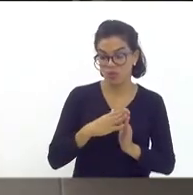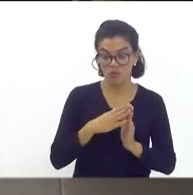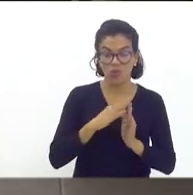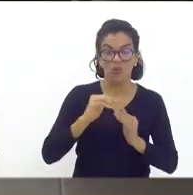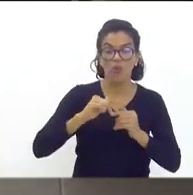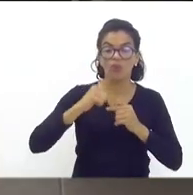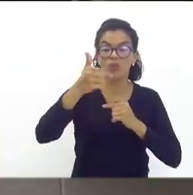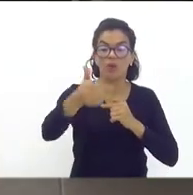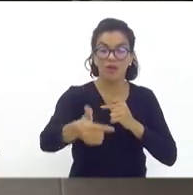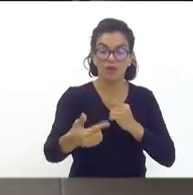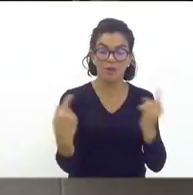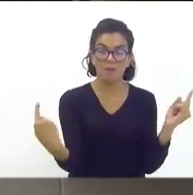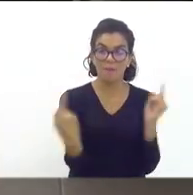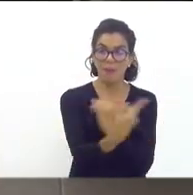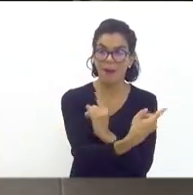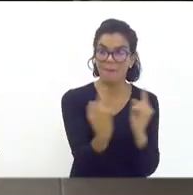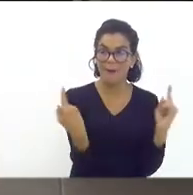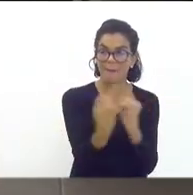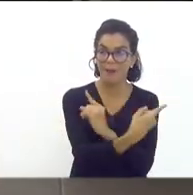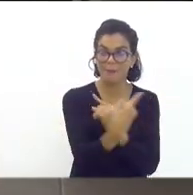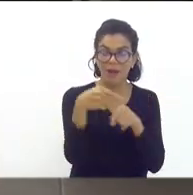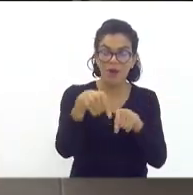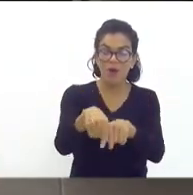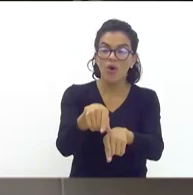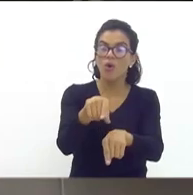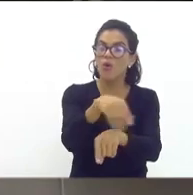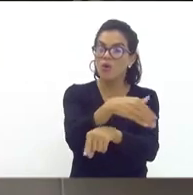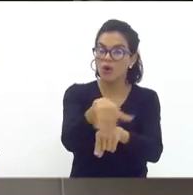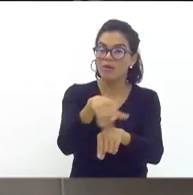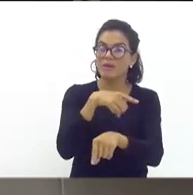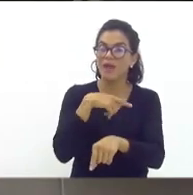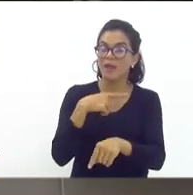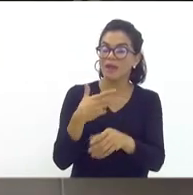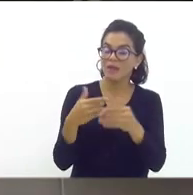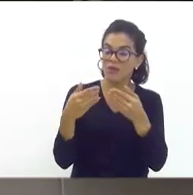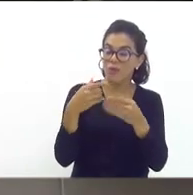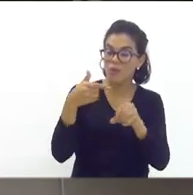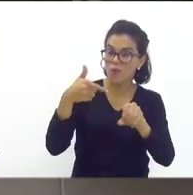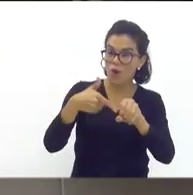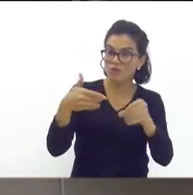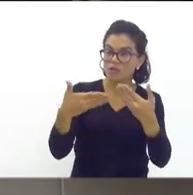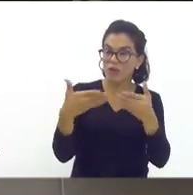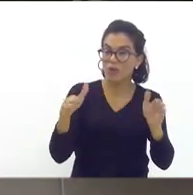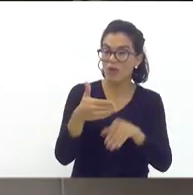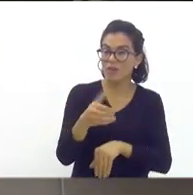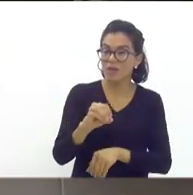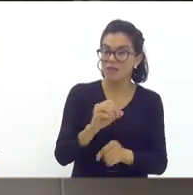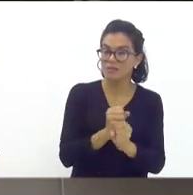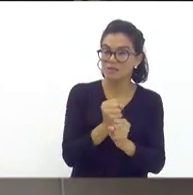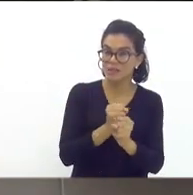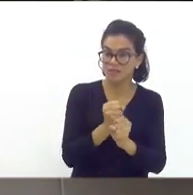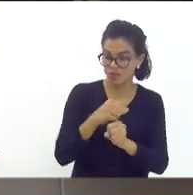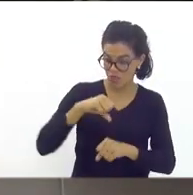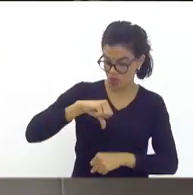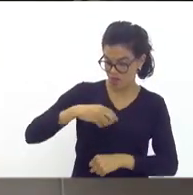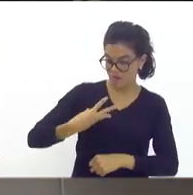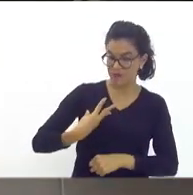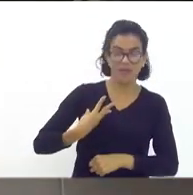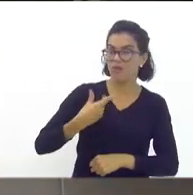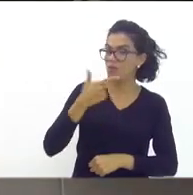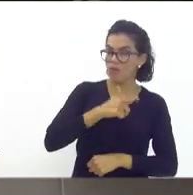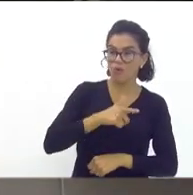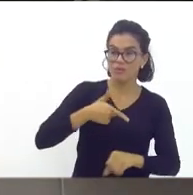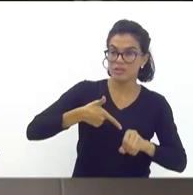rua no outro lado da avenida das Américas sentido Recreio tem um posto que foi inaugurado há 10 anos o cara do posto lá de 93 ele nunca